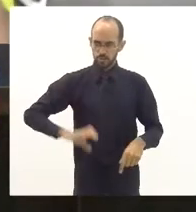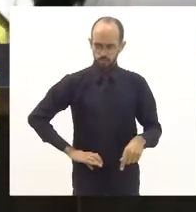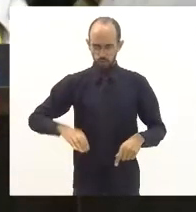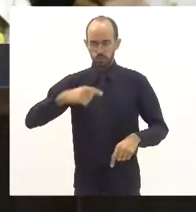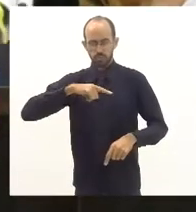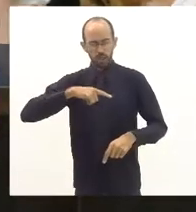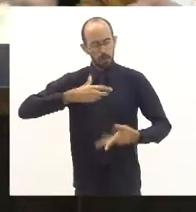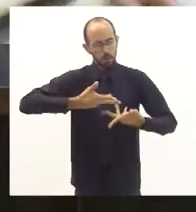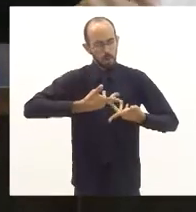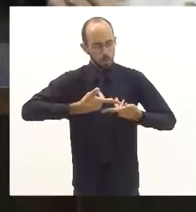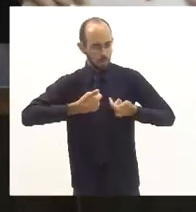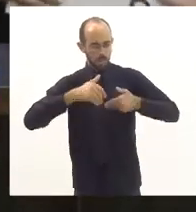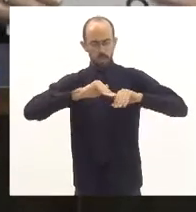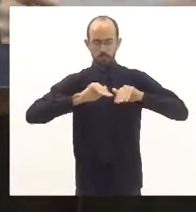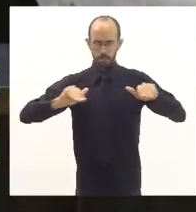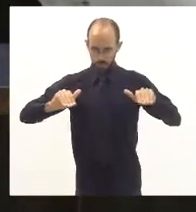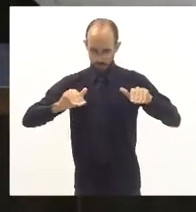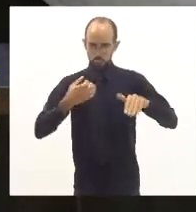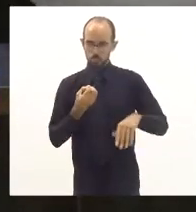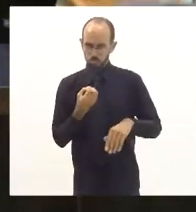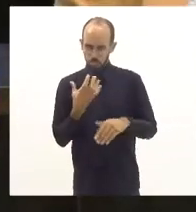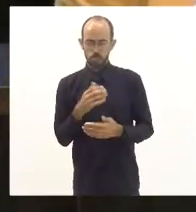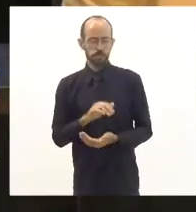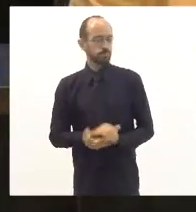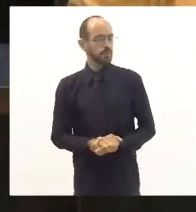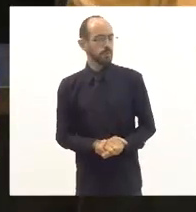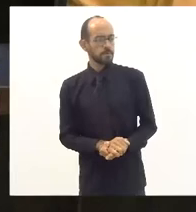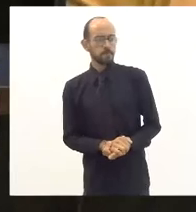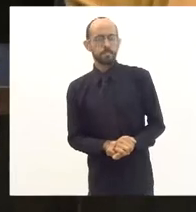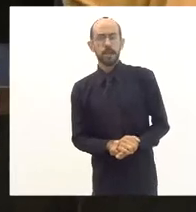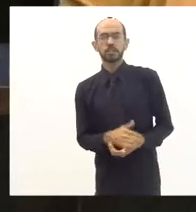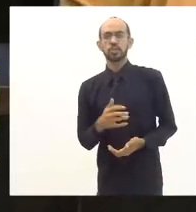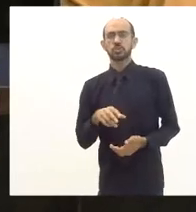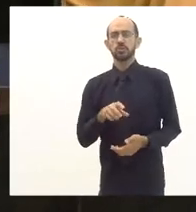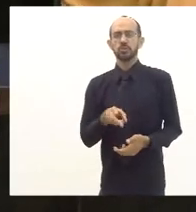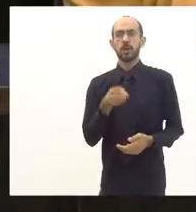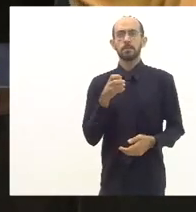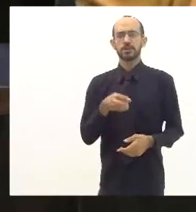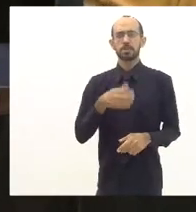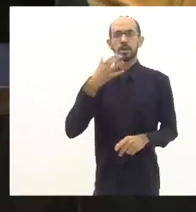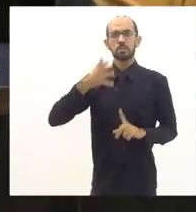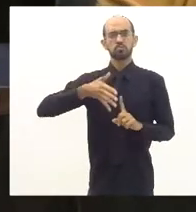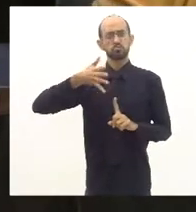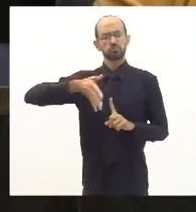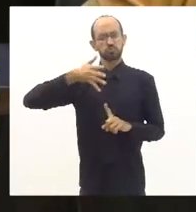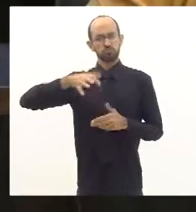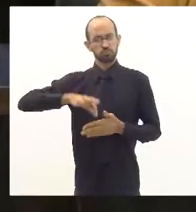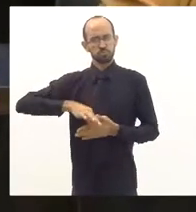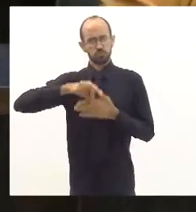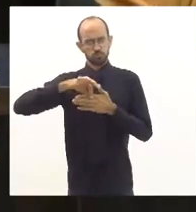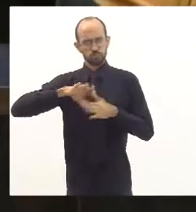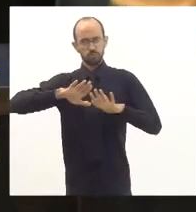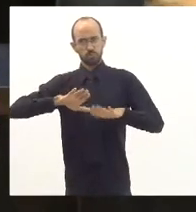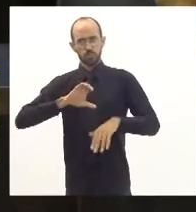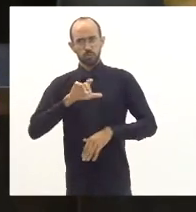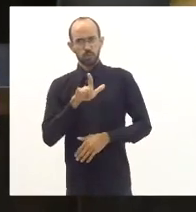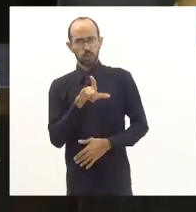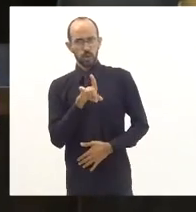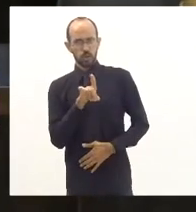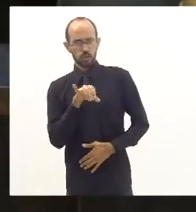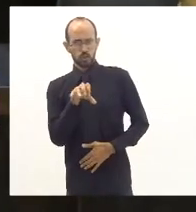fundamento para a mesa. Nós vamos ouvir as autoridades, mas antes, o Cláudio Nascimento, a gente vai começar